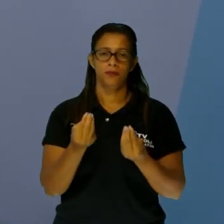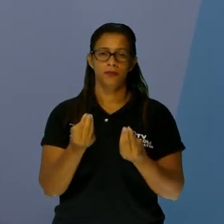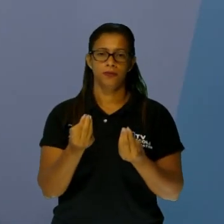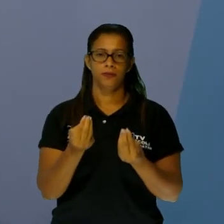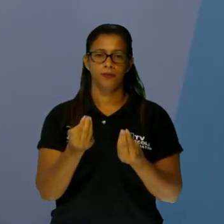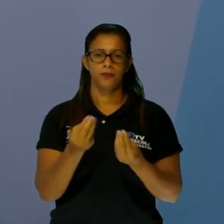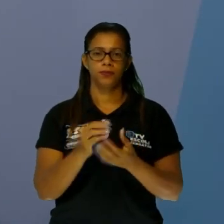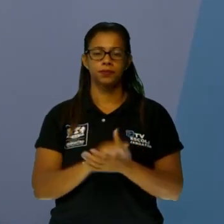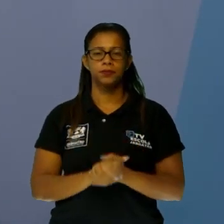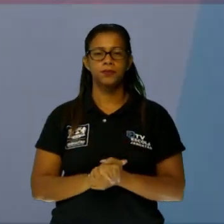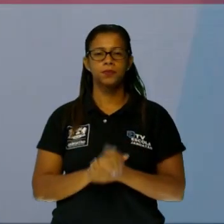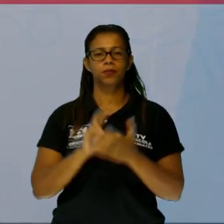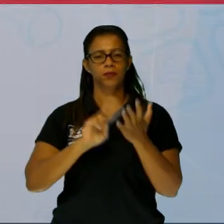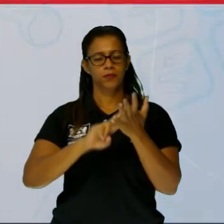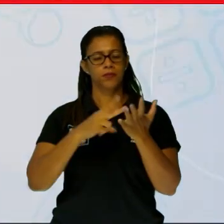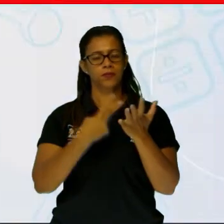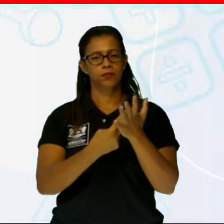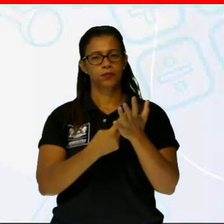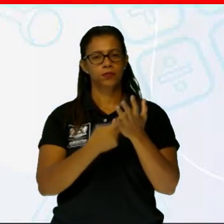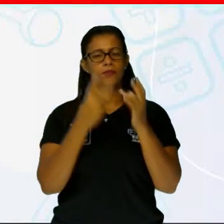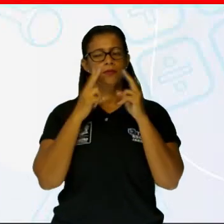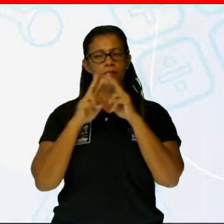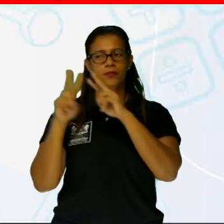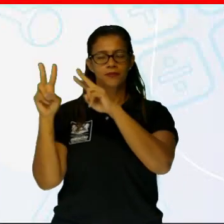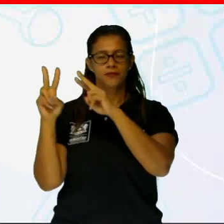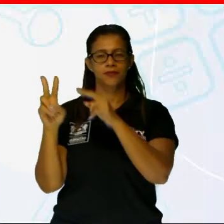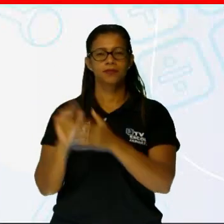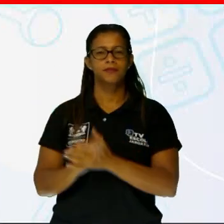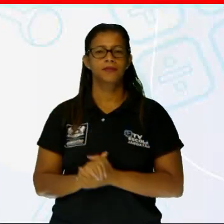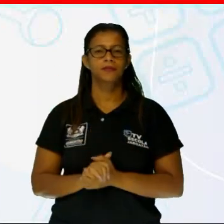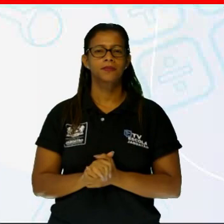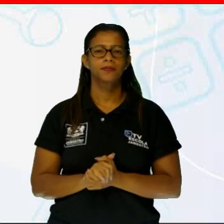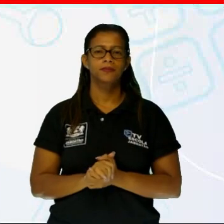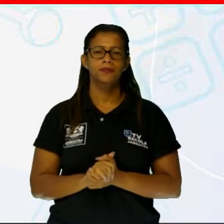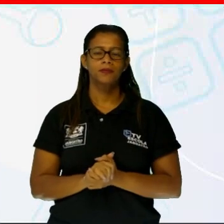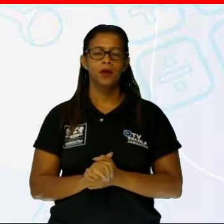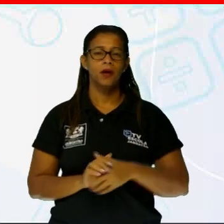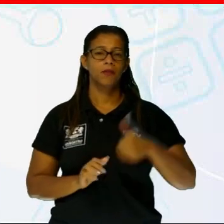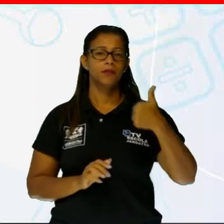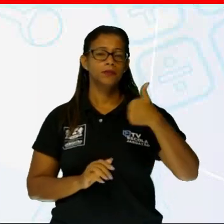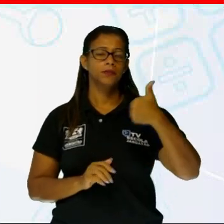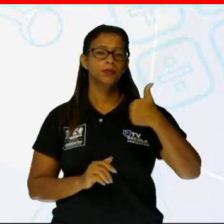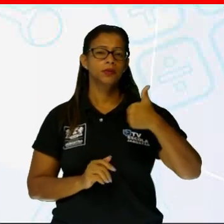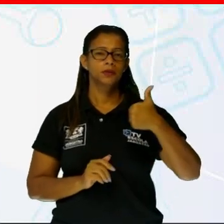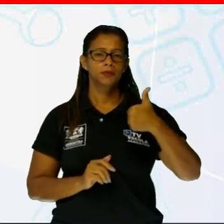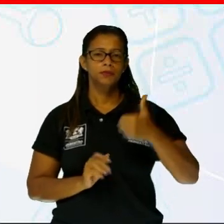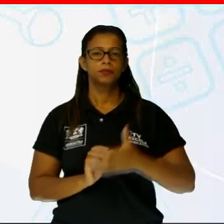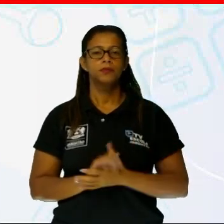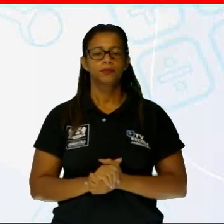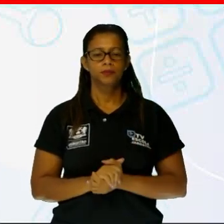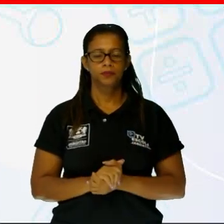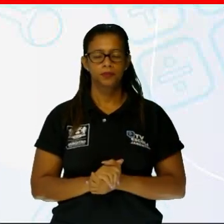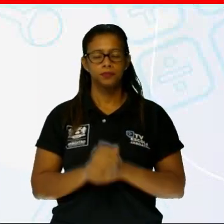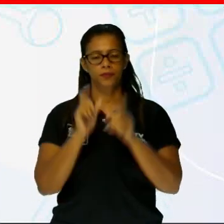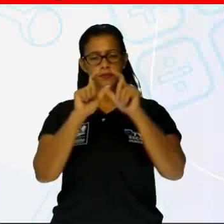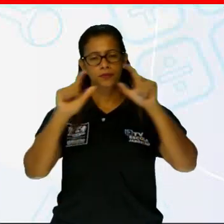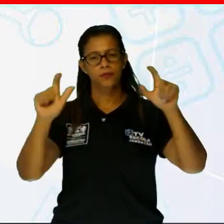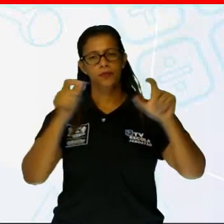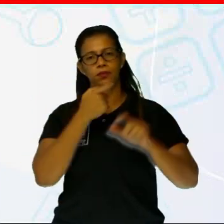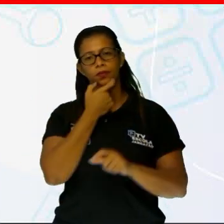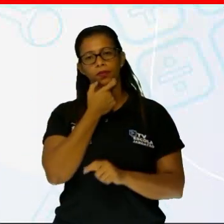essas sentenças traduzidas, né? Dá uma olhada aí na tela, olha só. Para a primeira delas, you should sleep